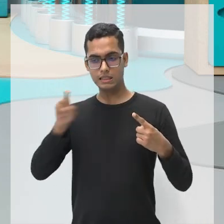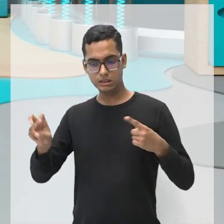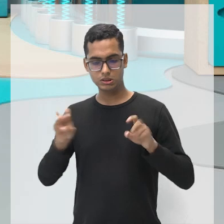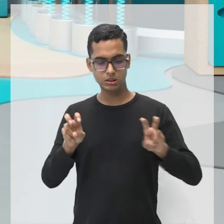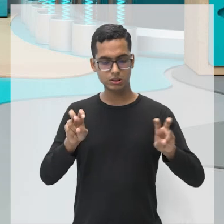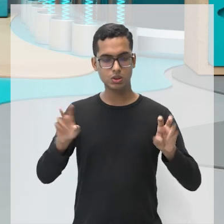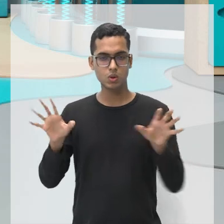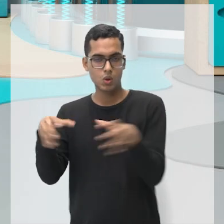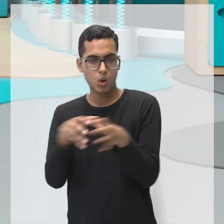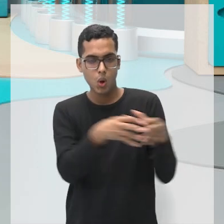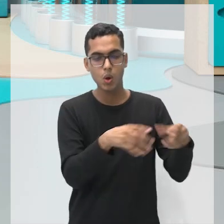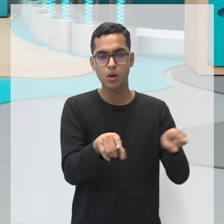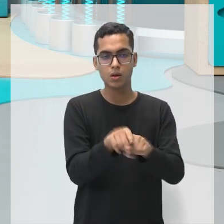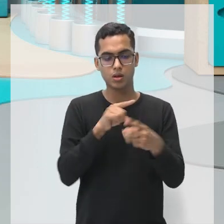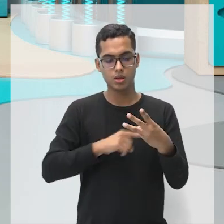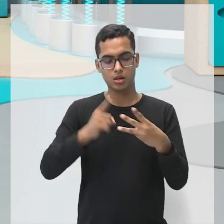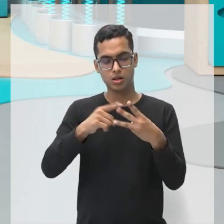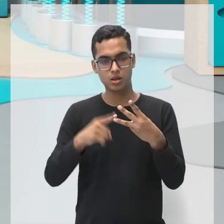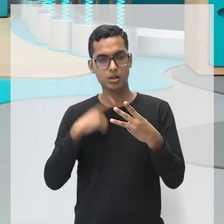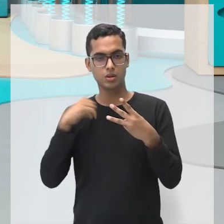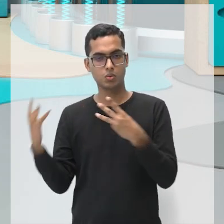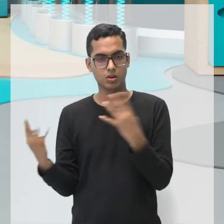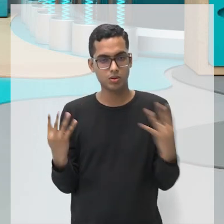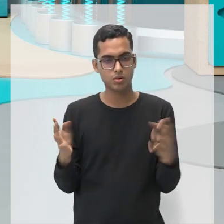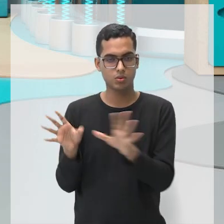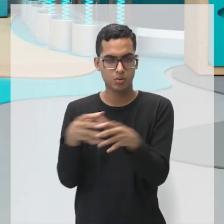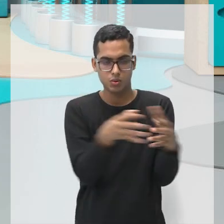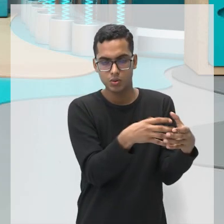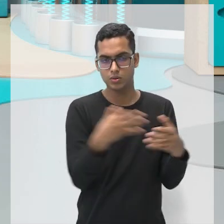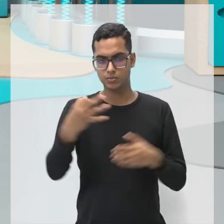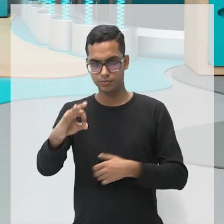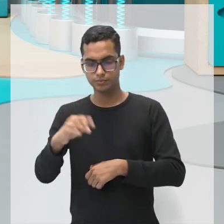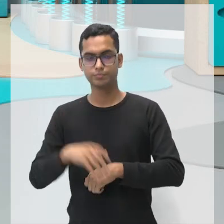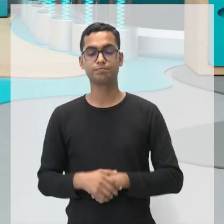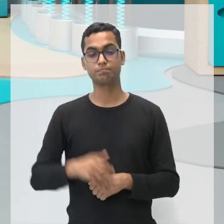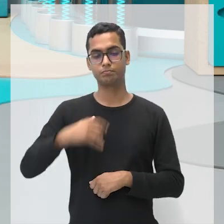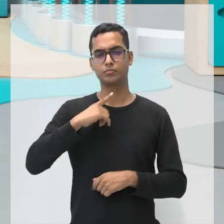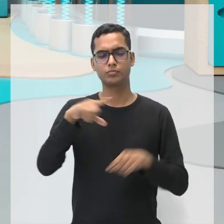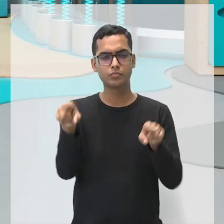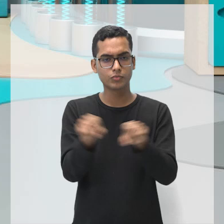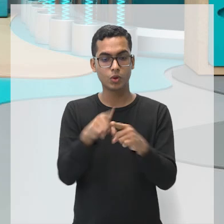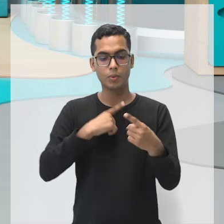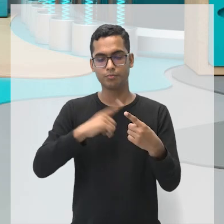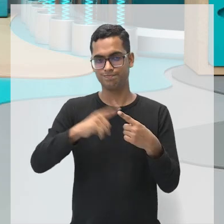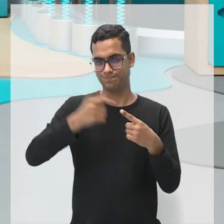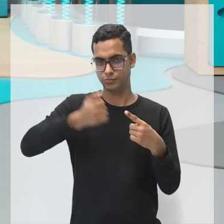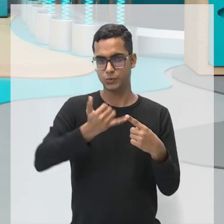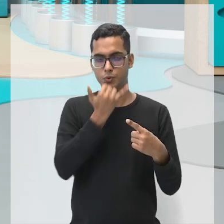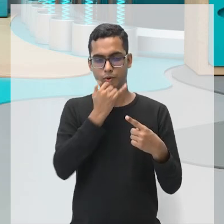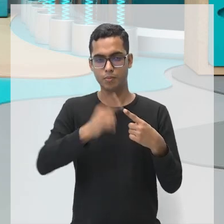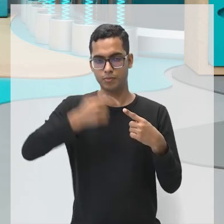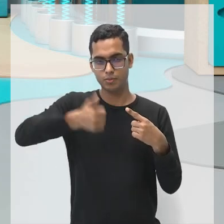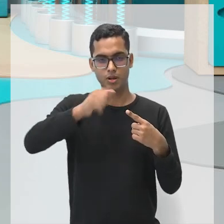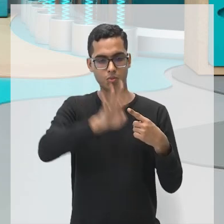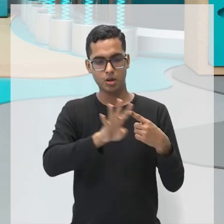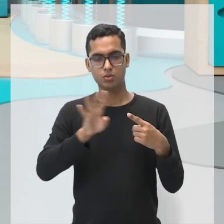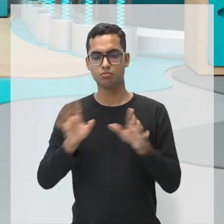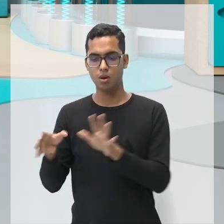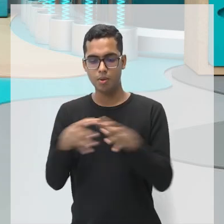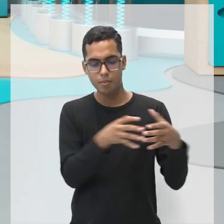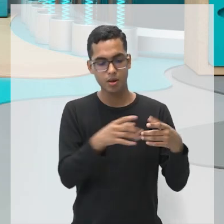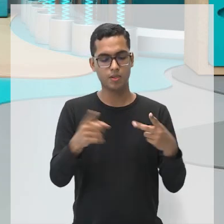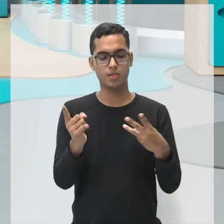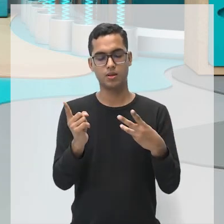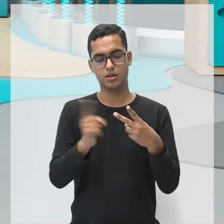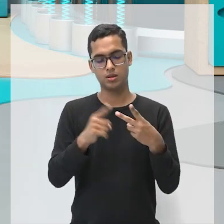eles sempre evitam colocar reservas para que todos possam participar. Além disso, todos podem jogar na posição do goleiro,